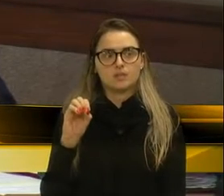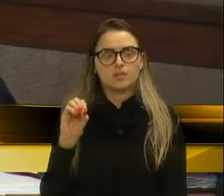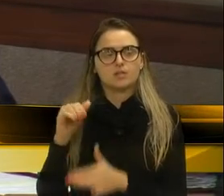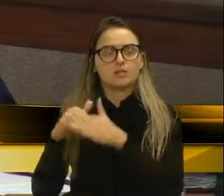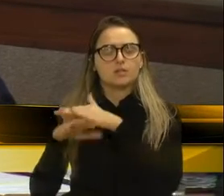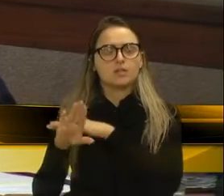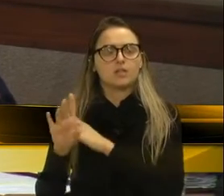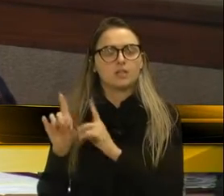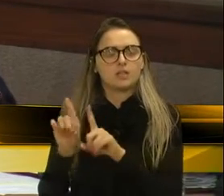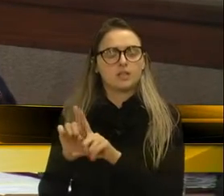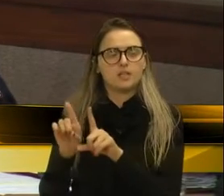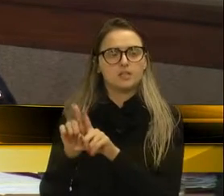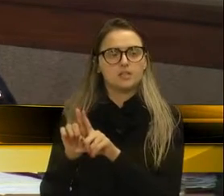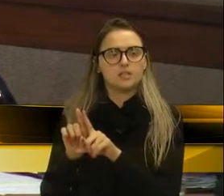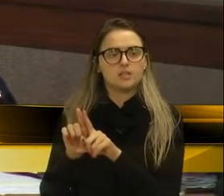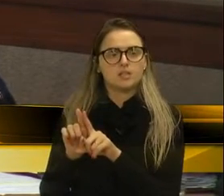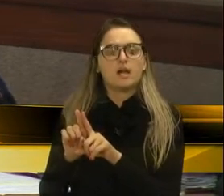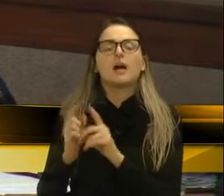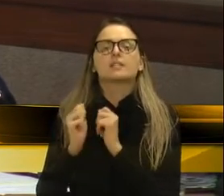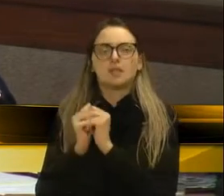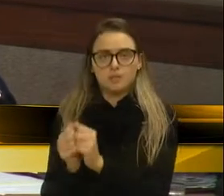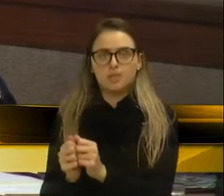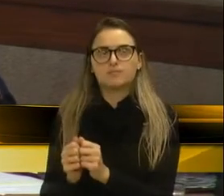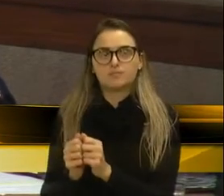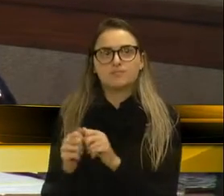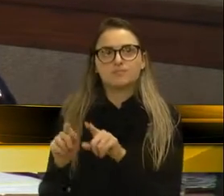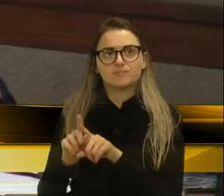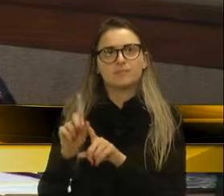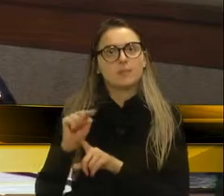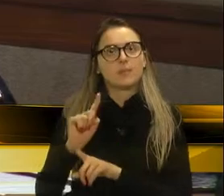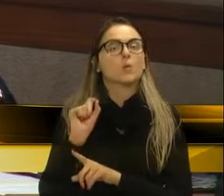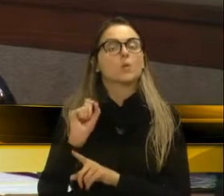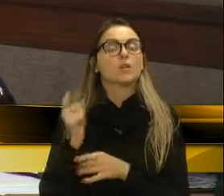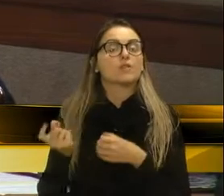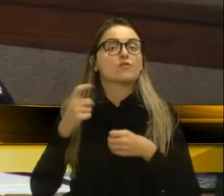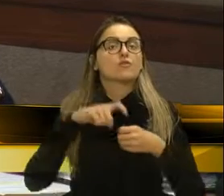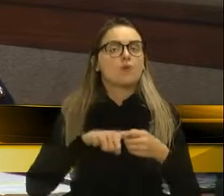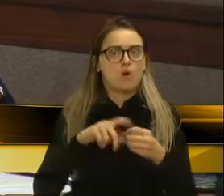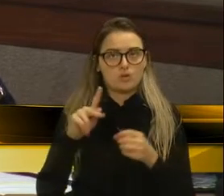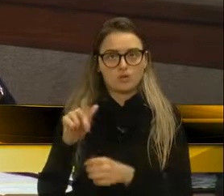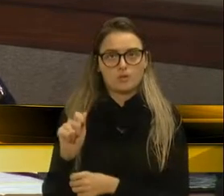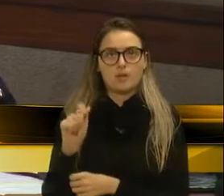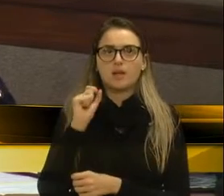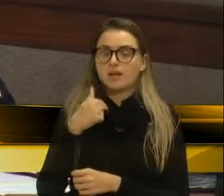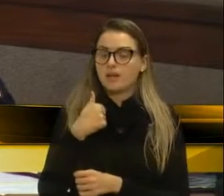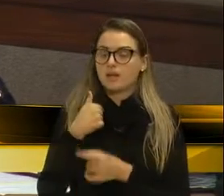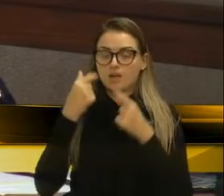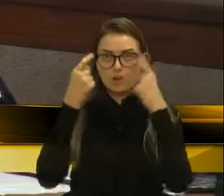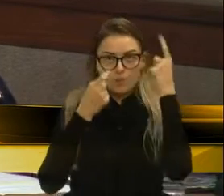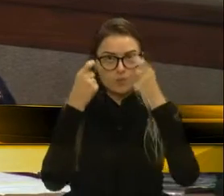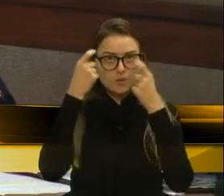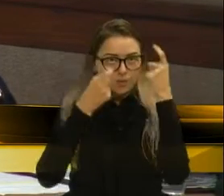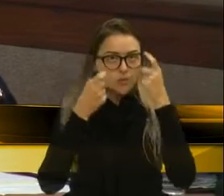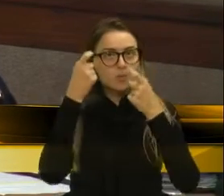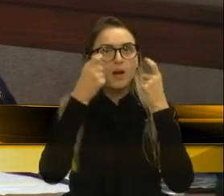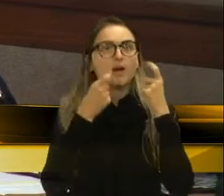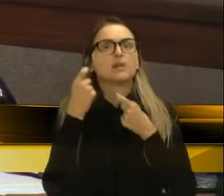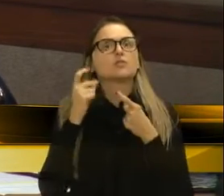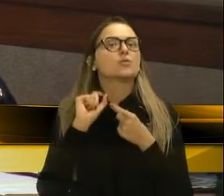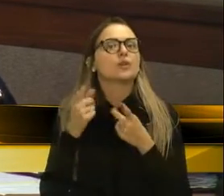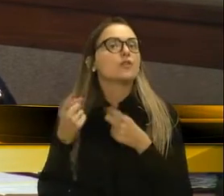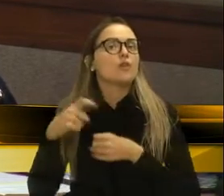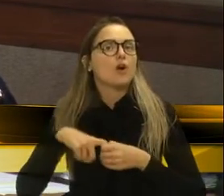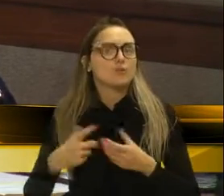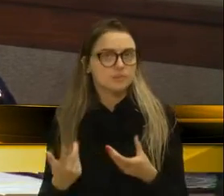lá, a quantidade, e quando retornar, o que vai retornar. Porque isso me preocupa muito. Eu acredito que,